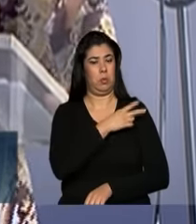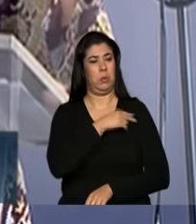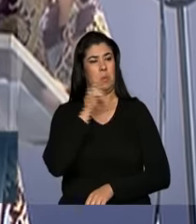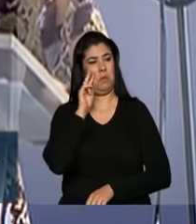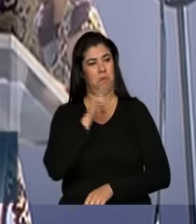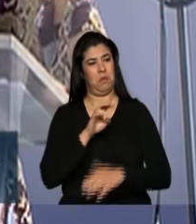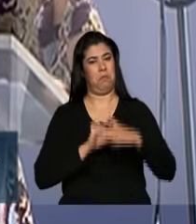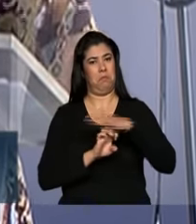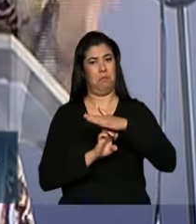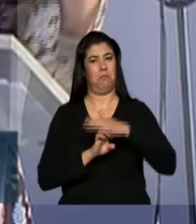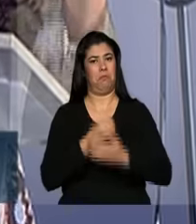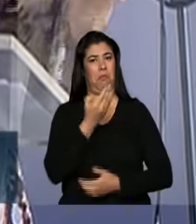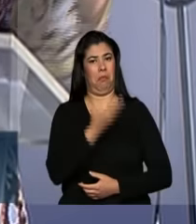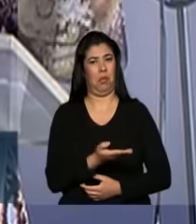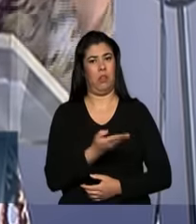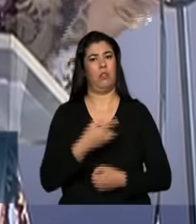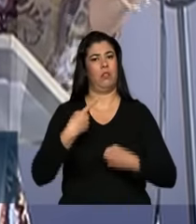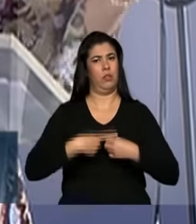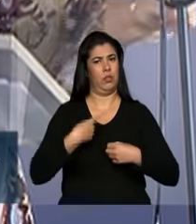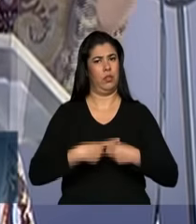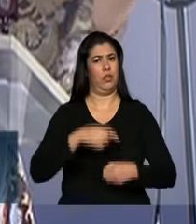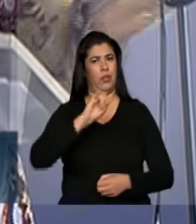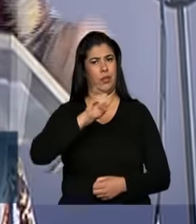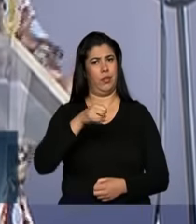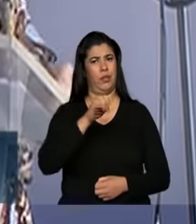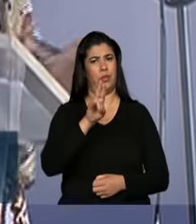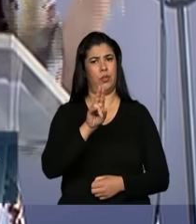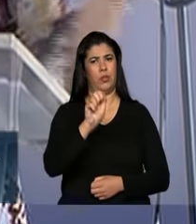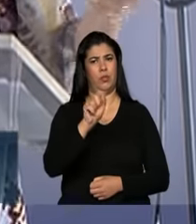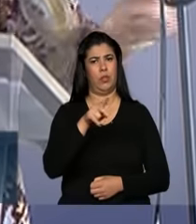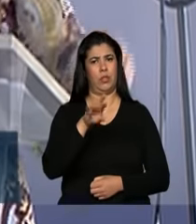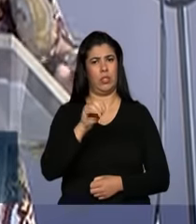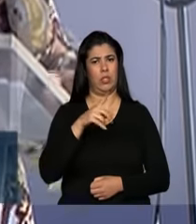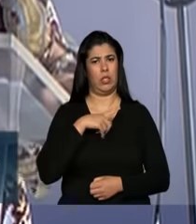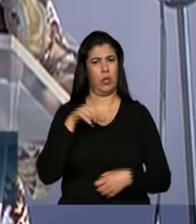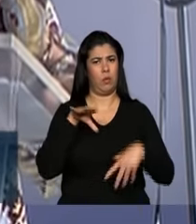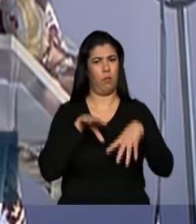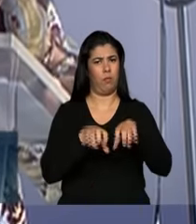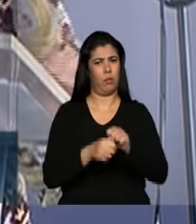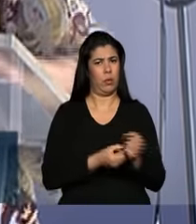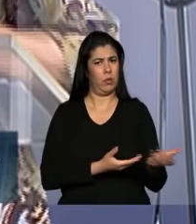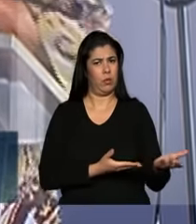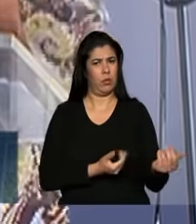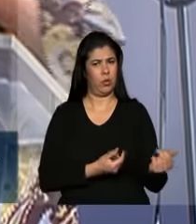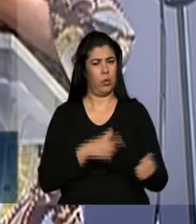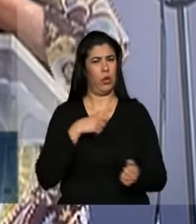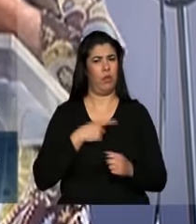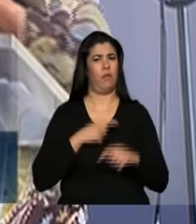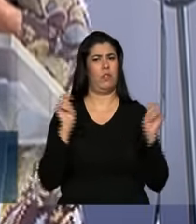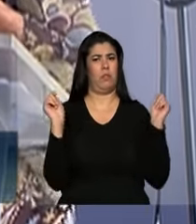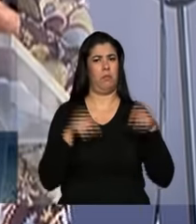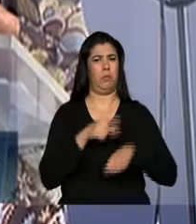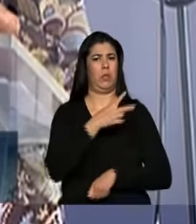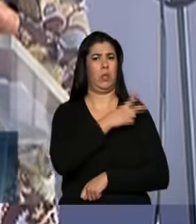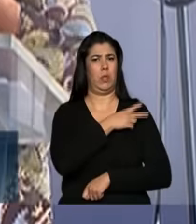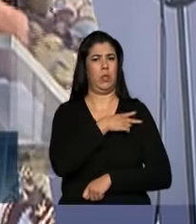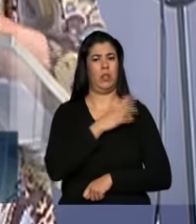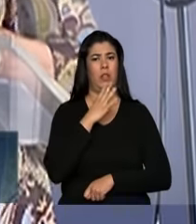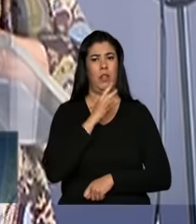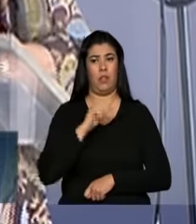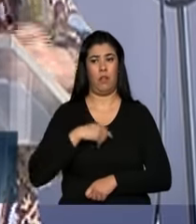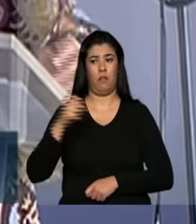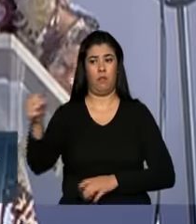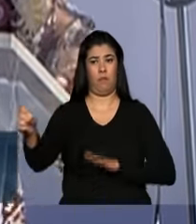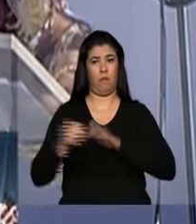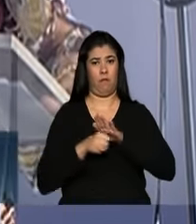em Juazeiro, tem gente que está se formando com capacidade técnica. Se eu quiser colocar minha empresa